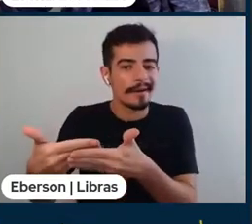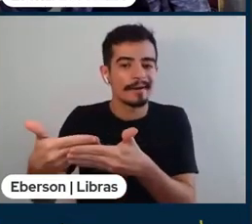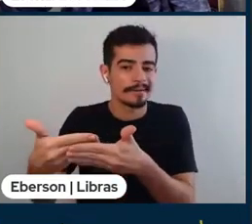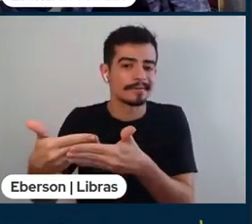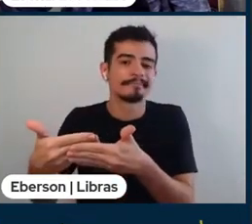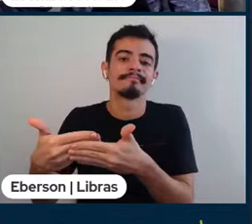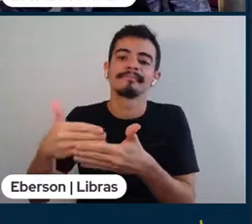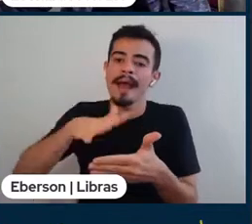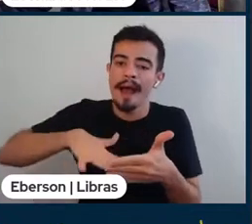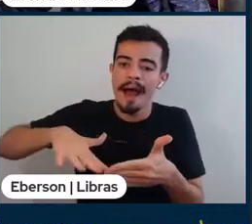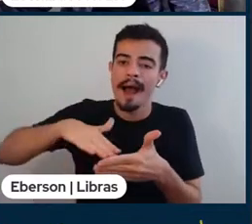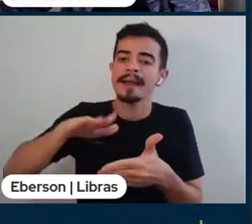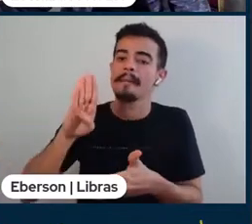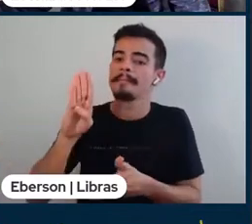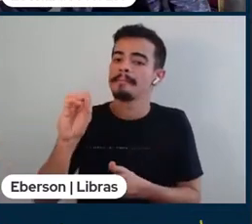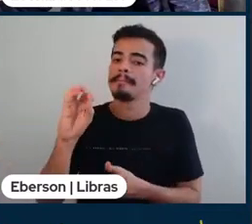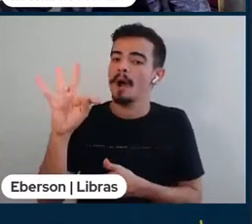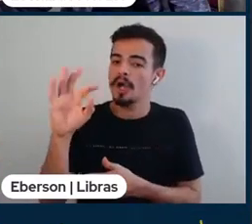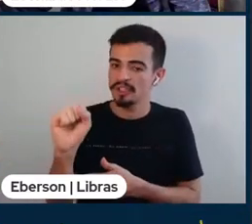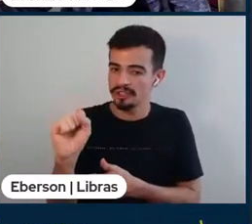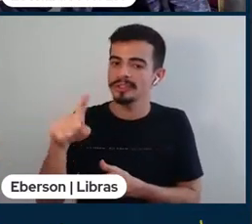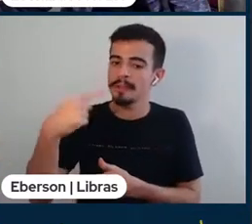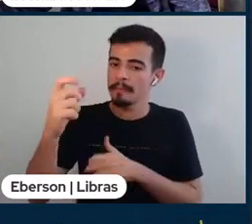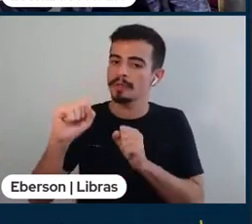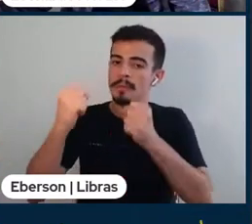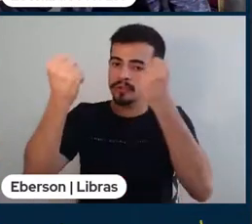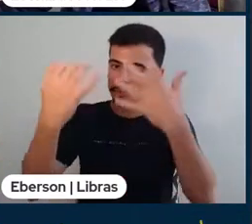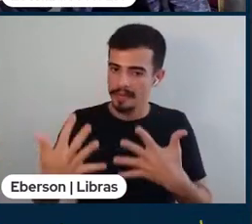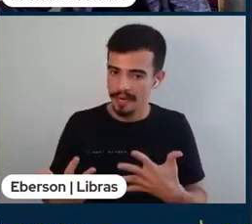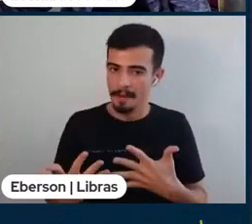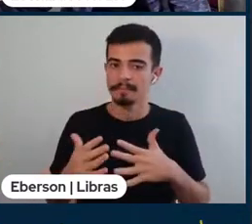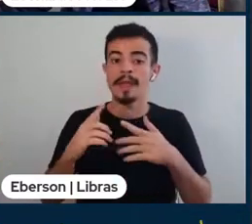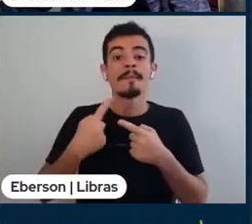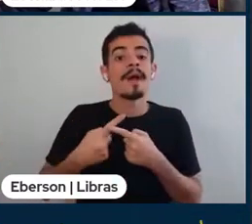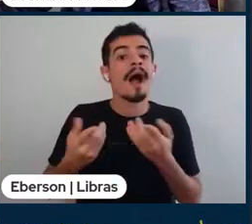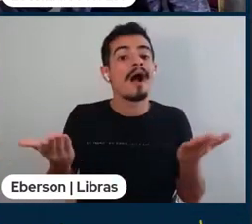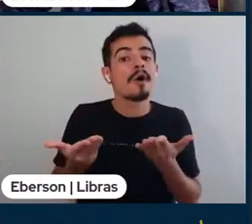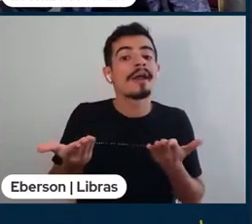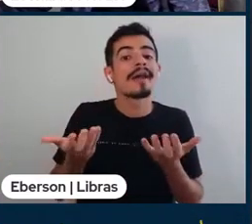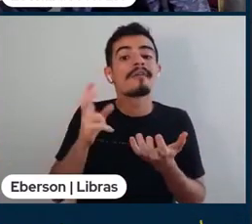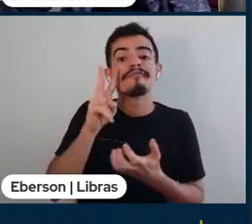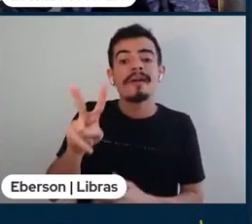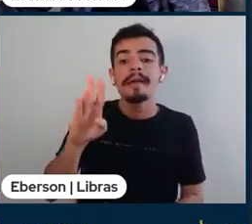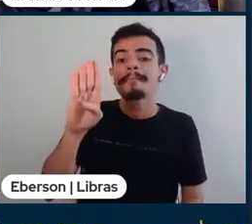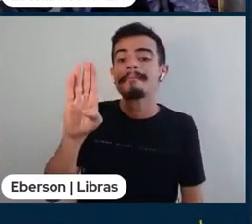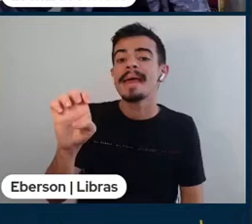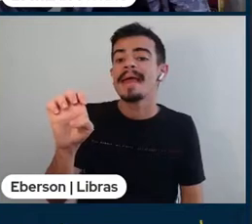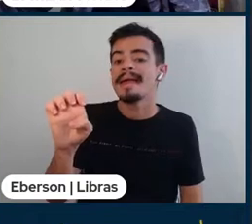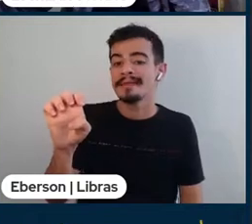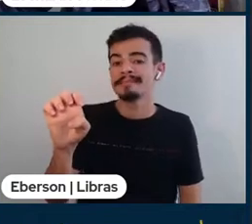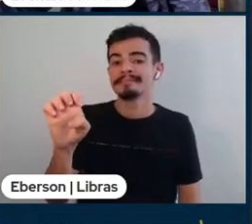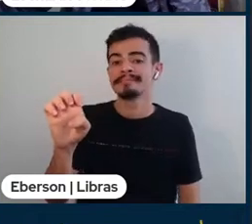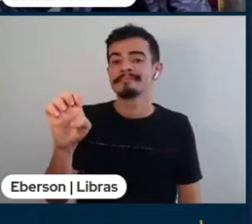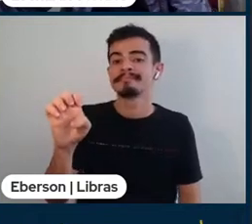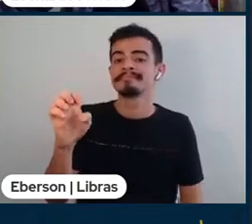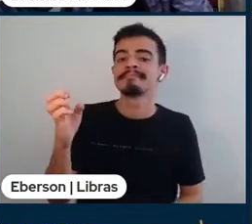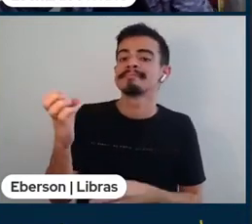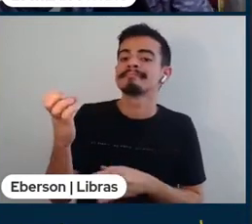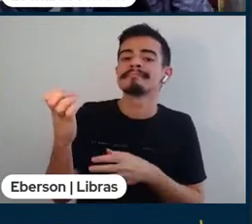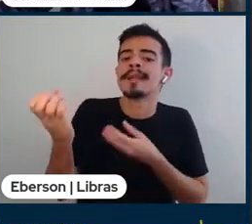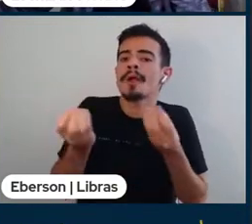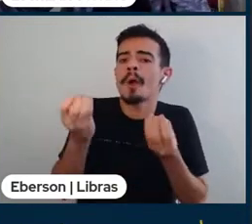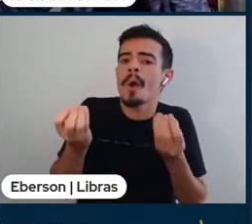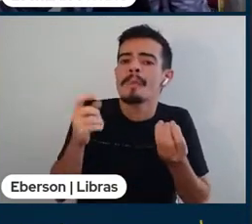bots, a gente pode falar um pouquinho depois, porque agora eu quero ouvir um pouco da B. de onde você veio, Bey, como que